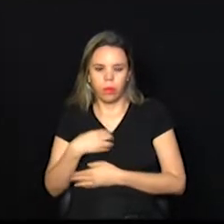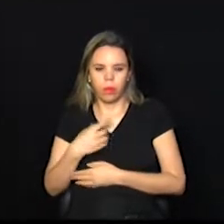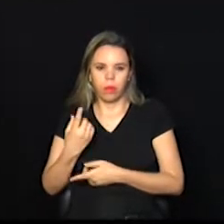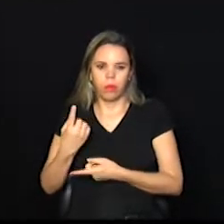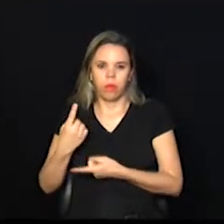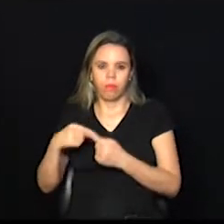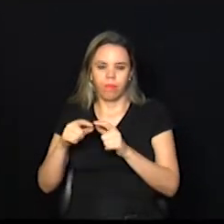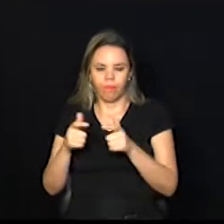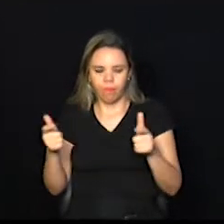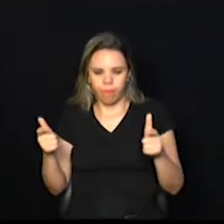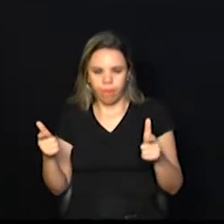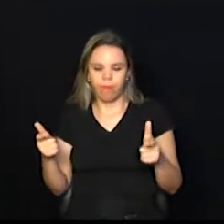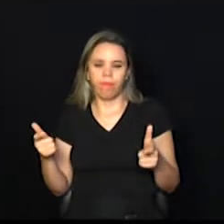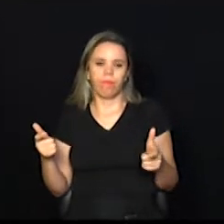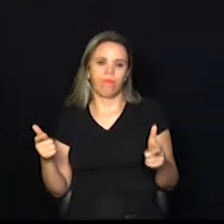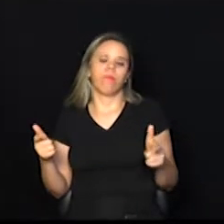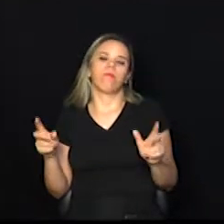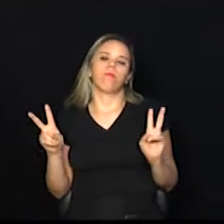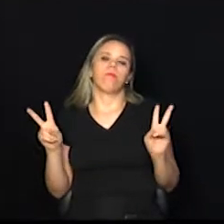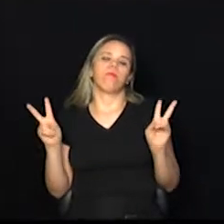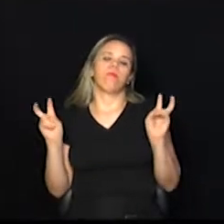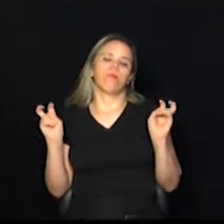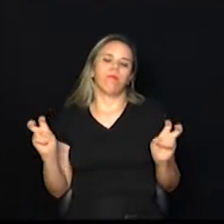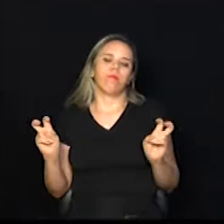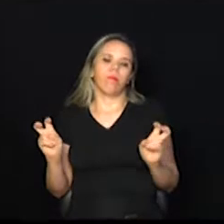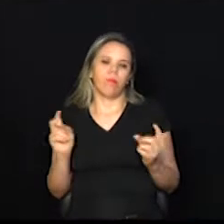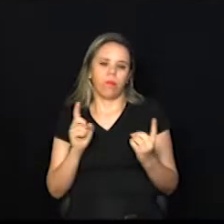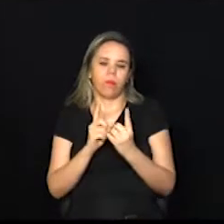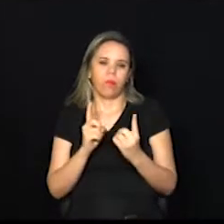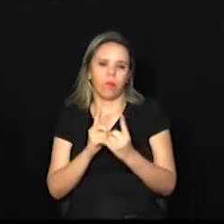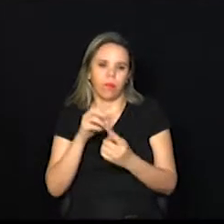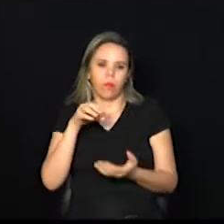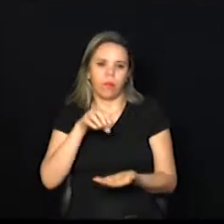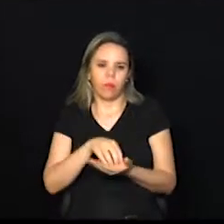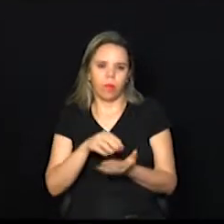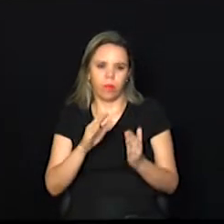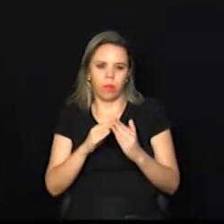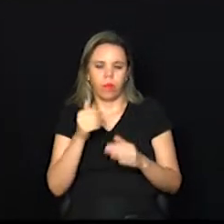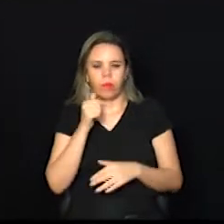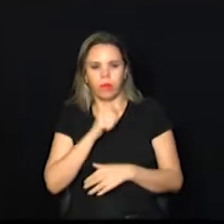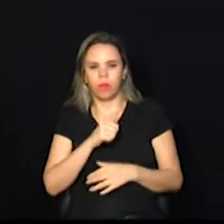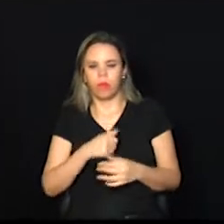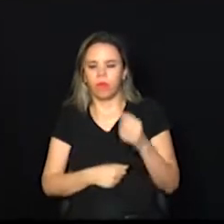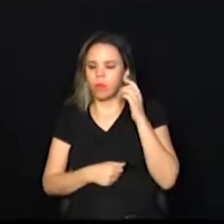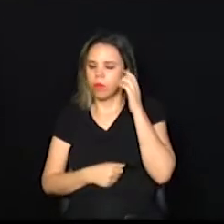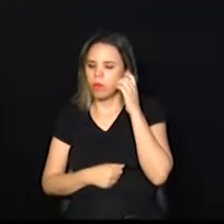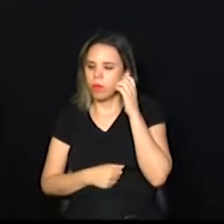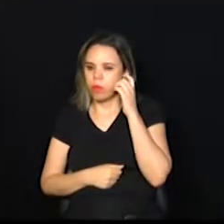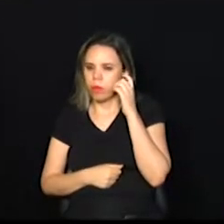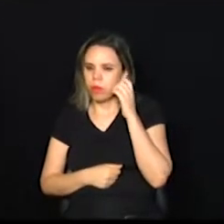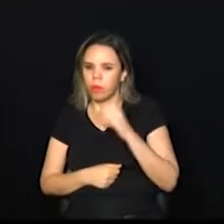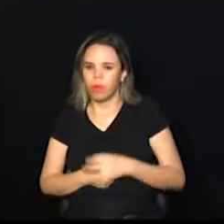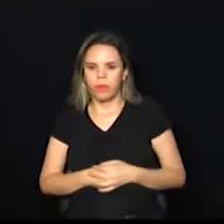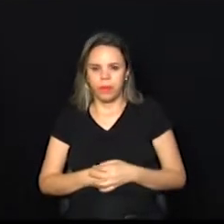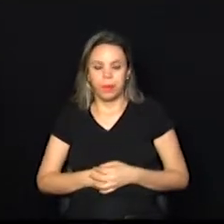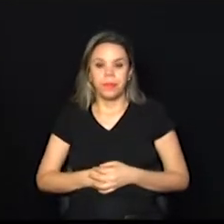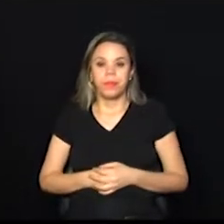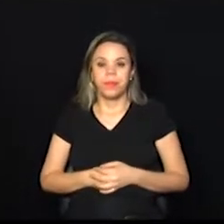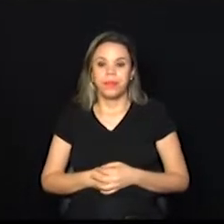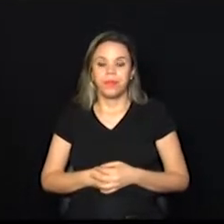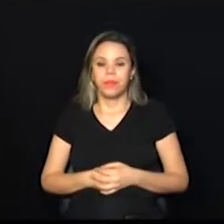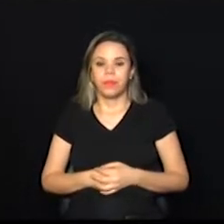muito grande na questão do abrigamento de mulheres. Tá? Pode ir, Val. Então, vou